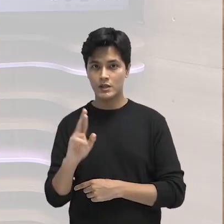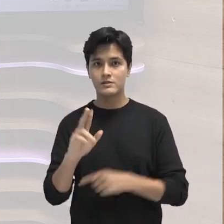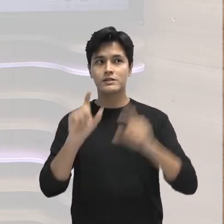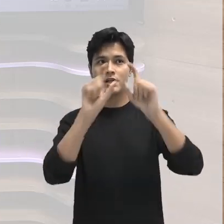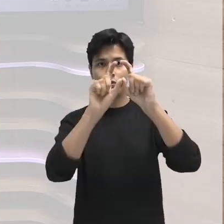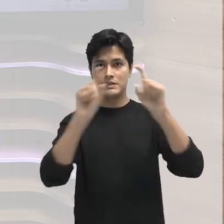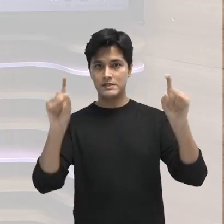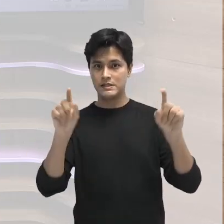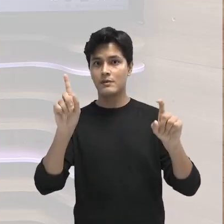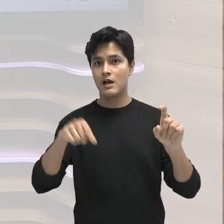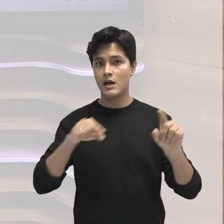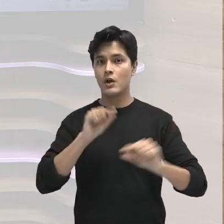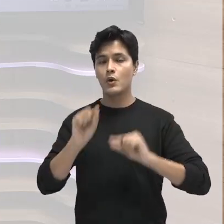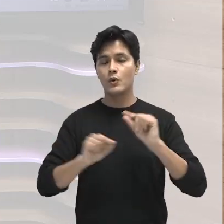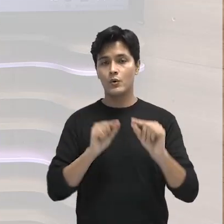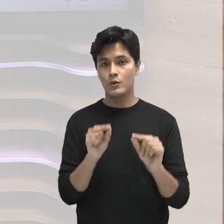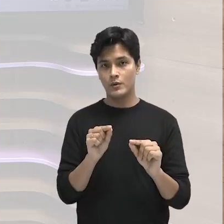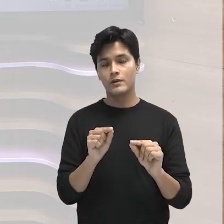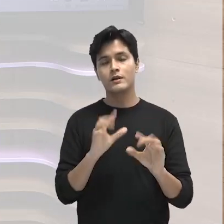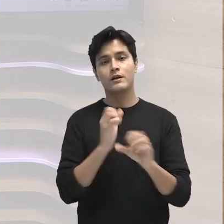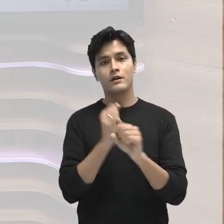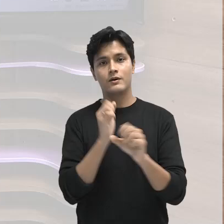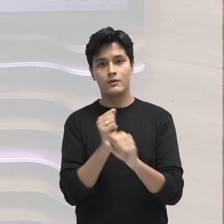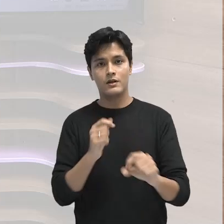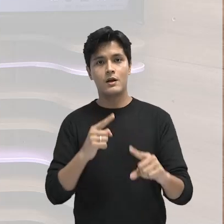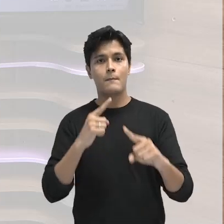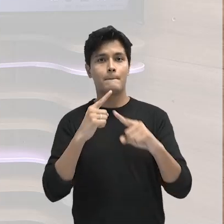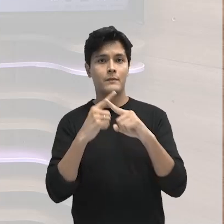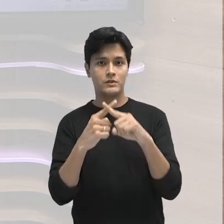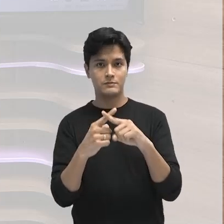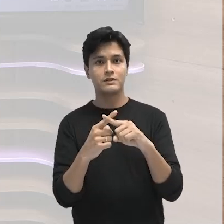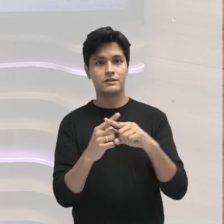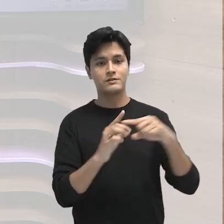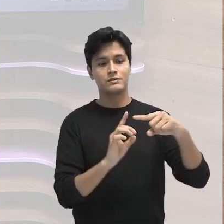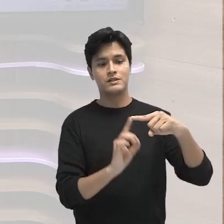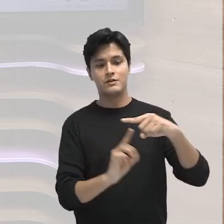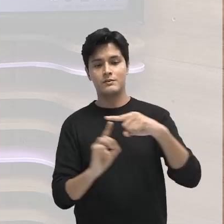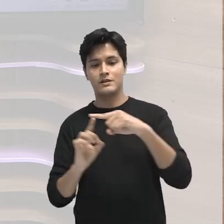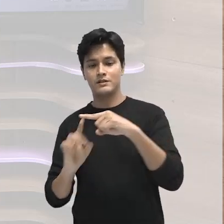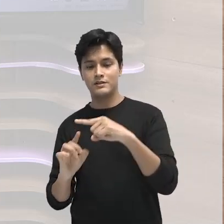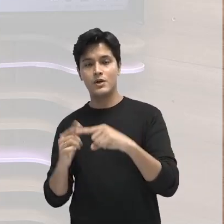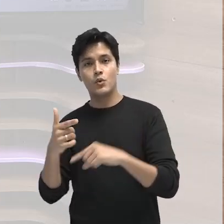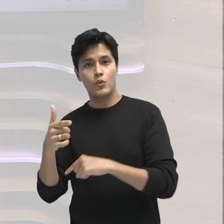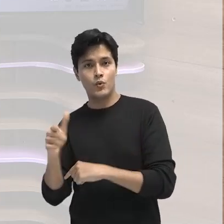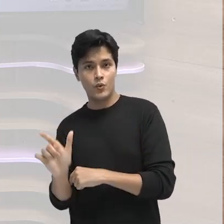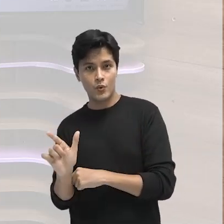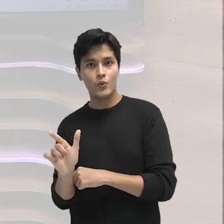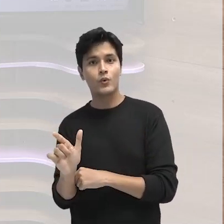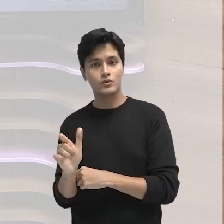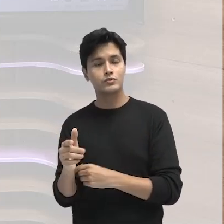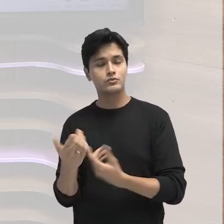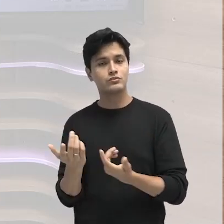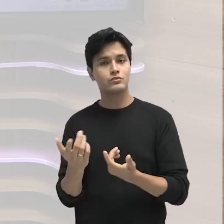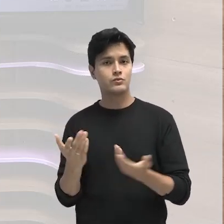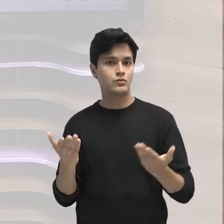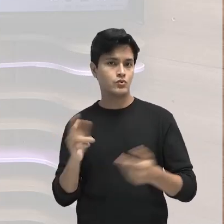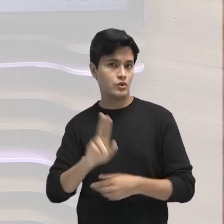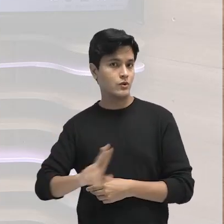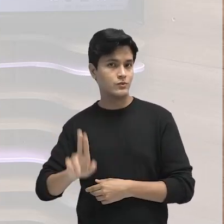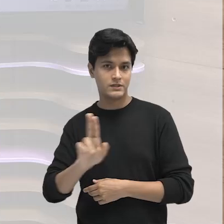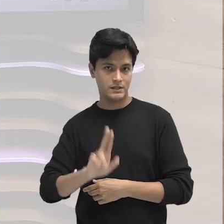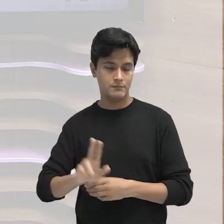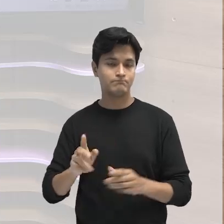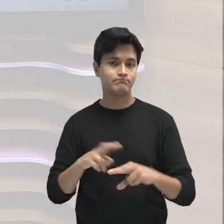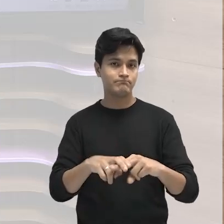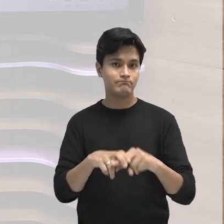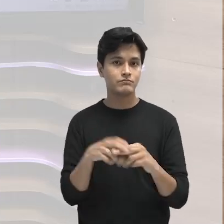é justamente a multiplicação dos outros dois denominadores que você não está utilizando. Por isso que aqui, quando eu